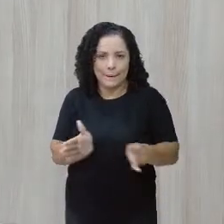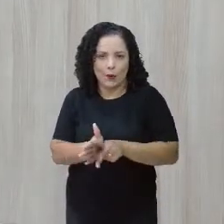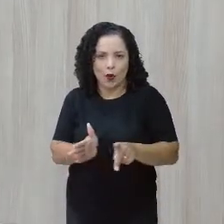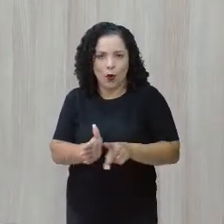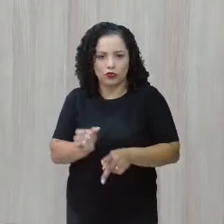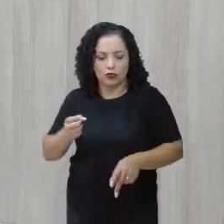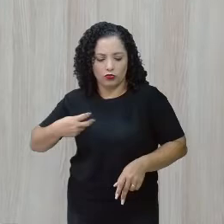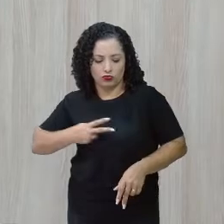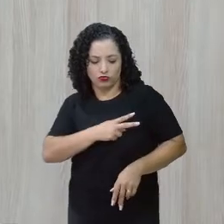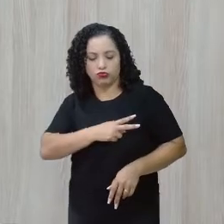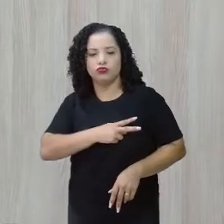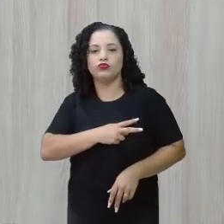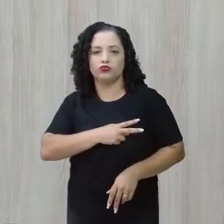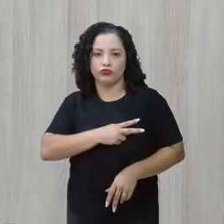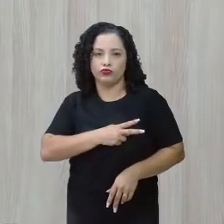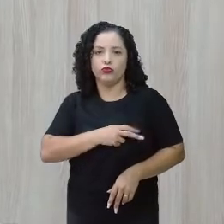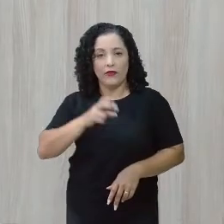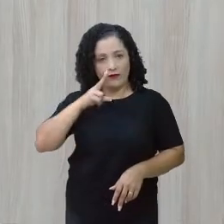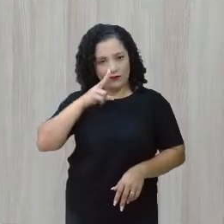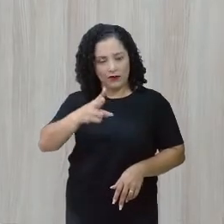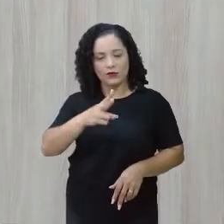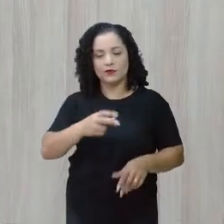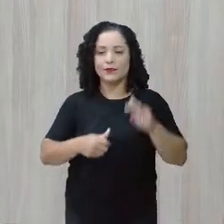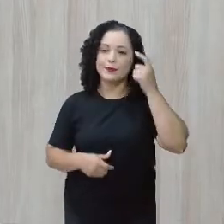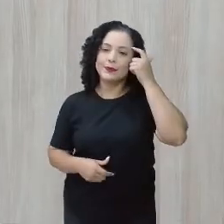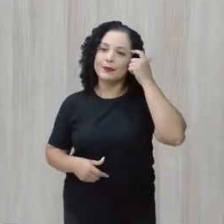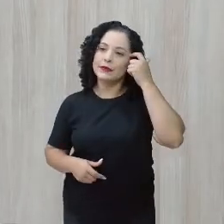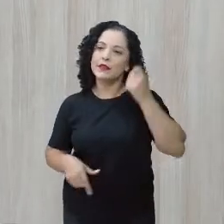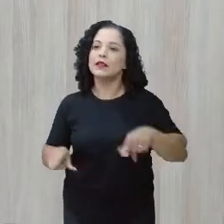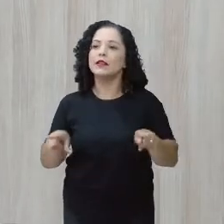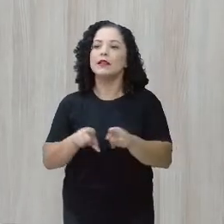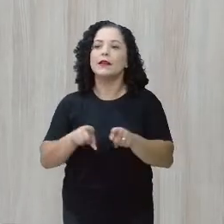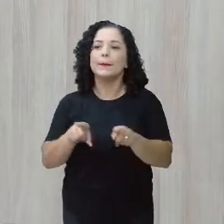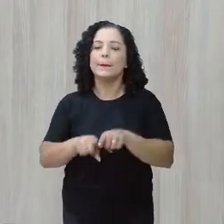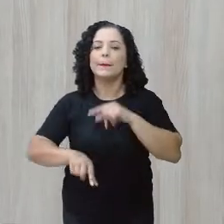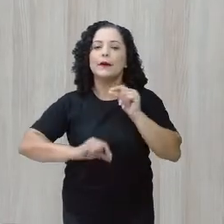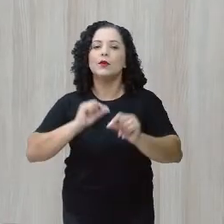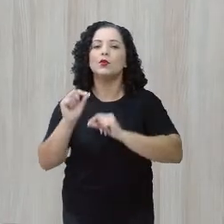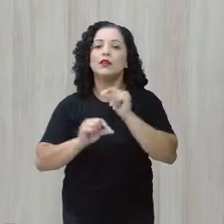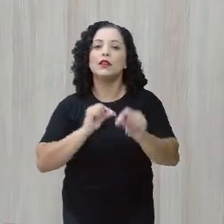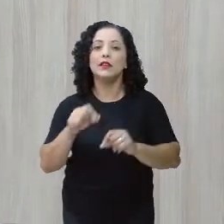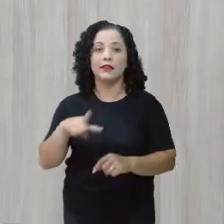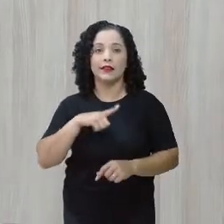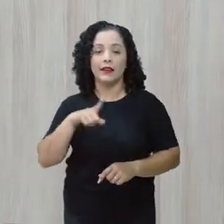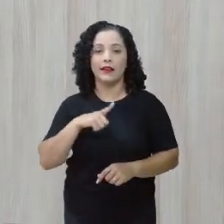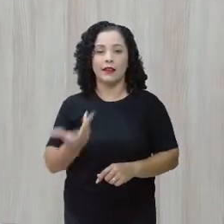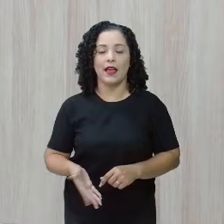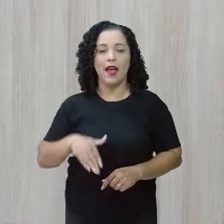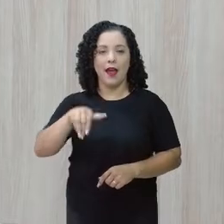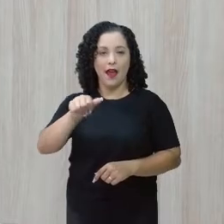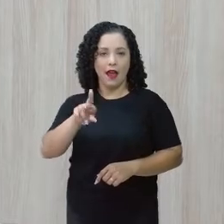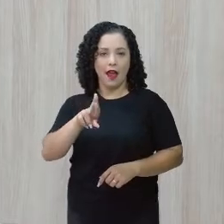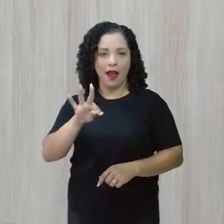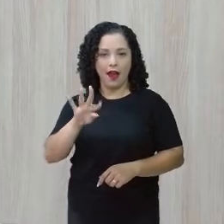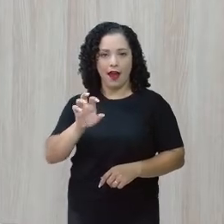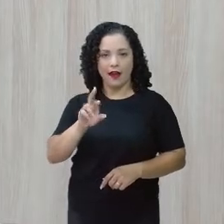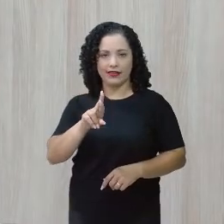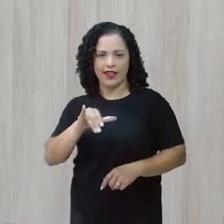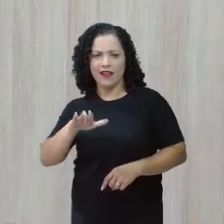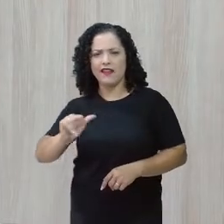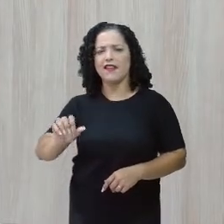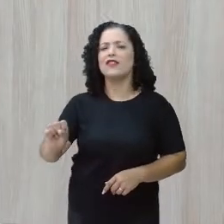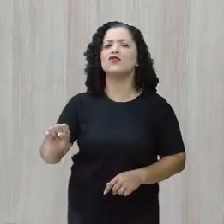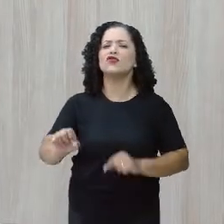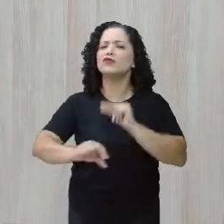vasos sanguíneos. O que é que nós temos mais? Aí a questão das artérias, vamos agora parar um pouquinho para ver quem